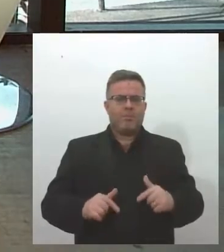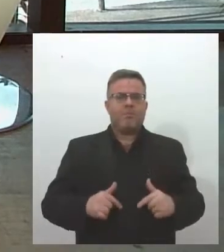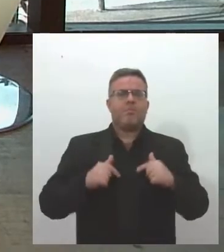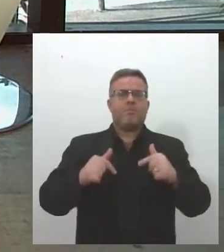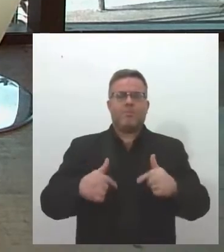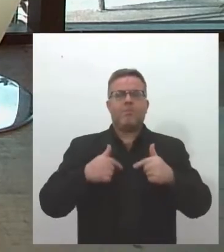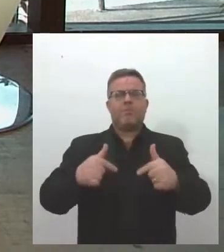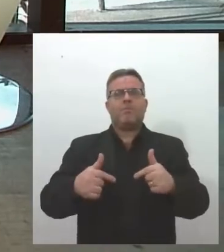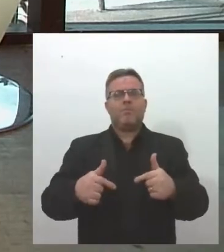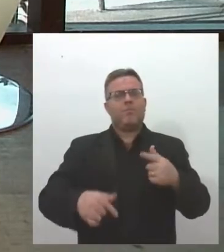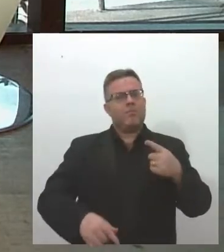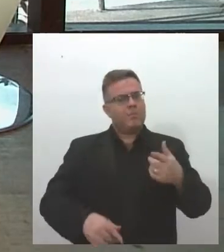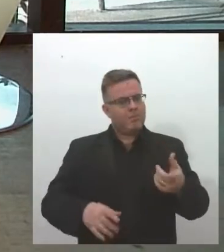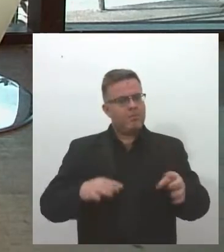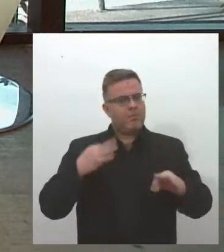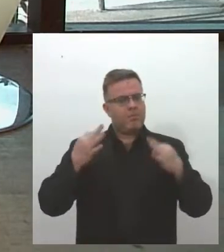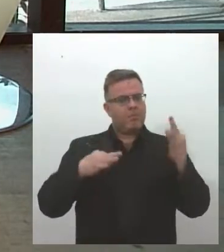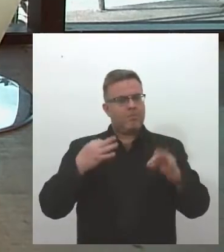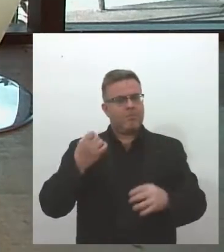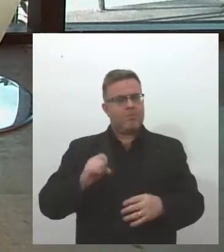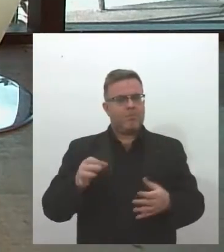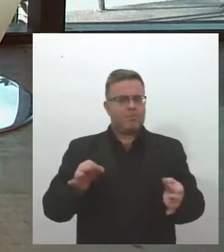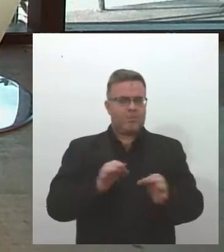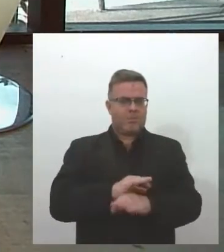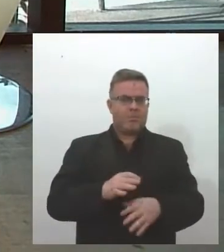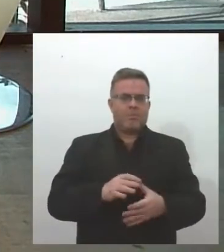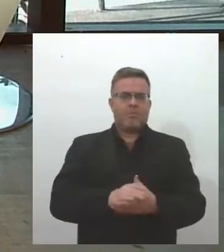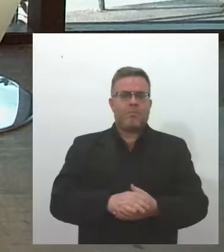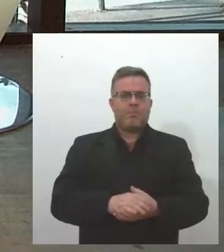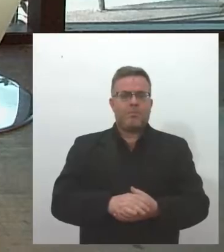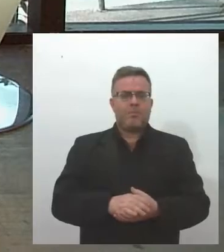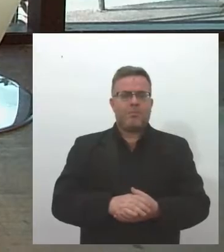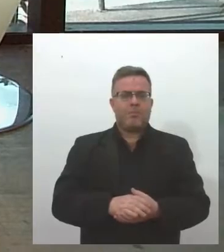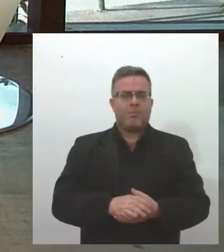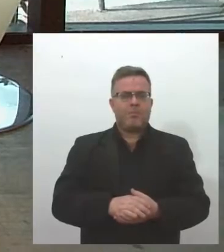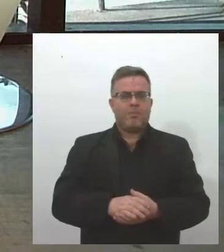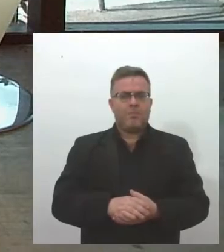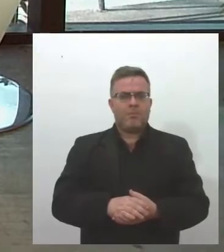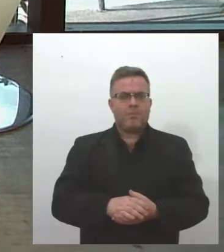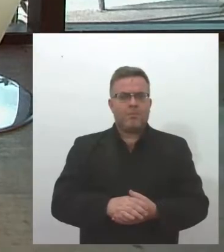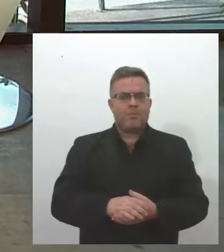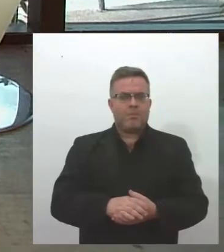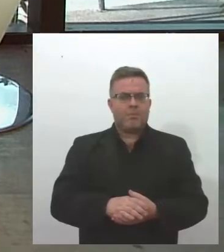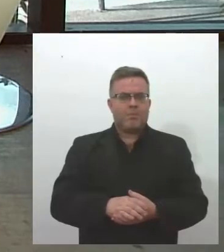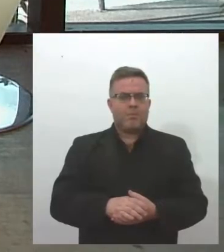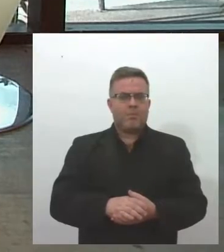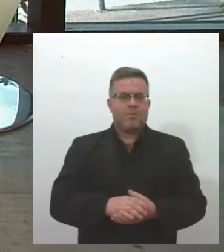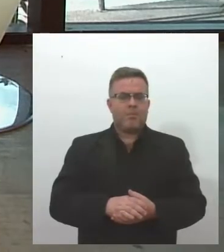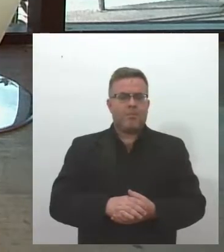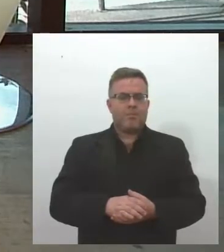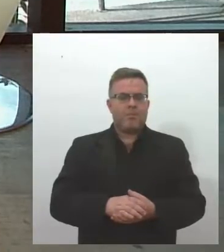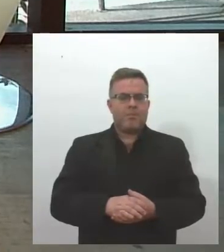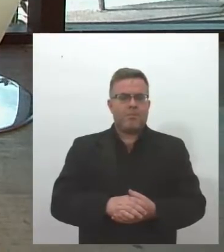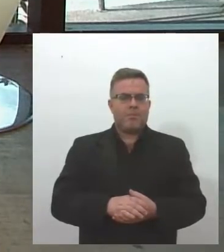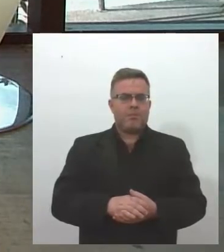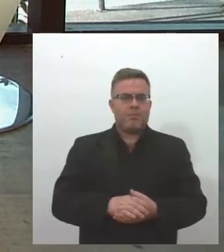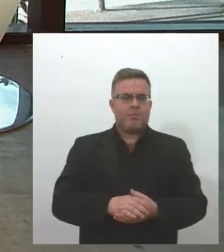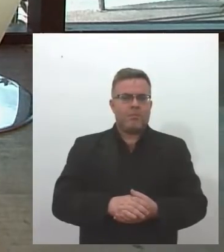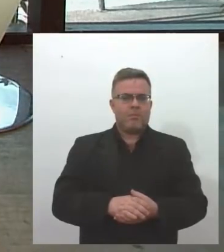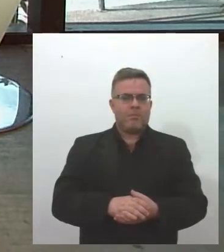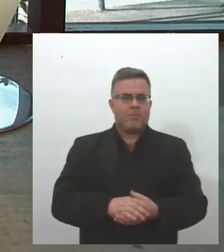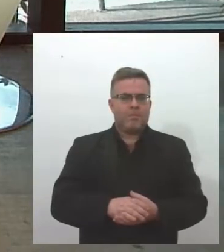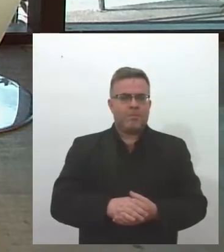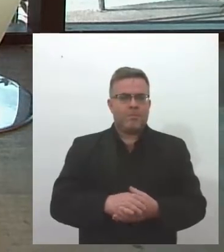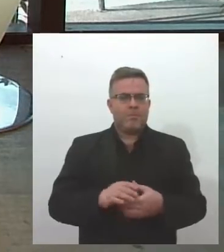turismo sergipano. Né? É verdade. O Salles mesmo acabou de falar. Sim. Que sabe que dessa deficiência, desculpem, e que estão